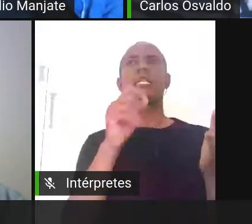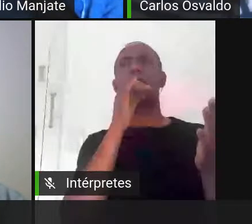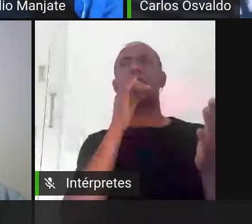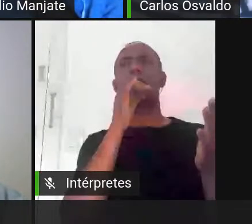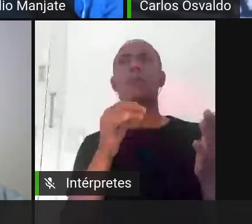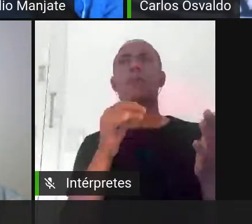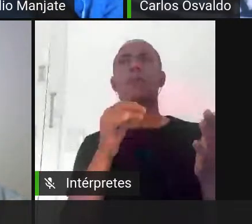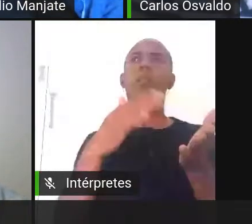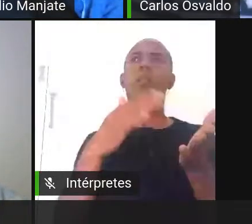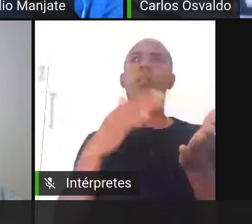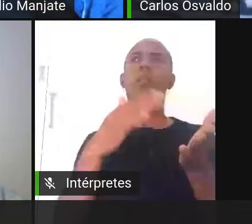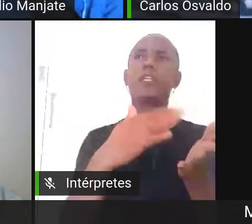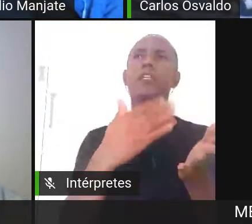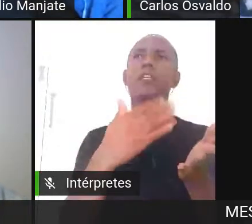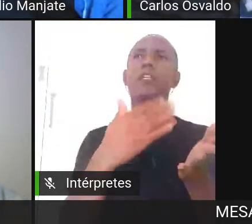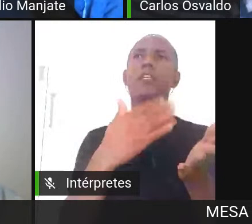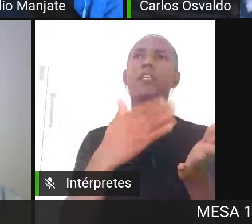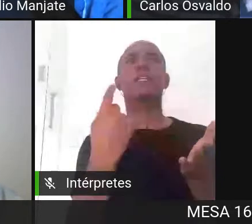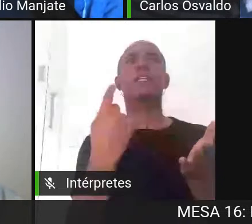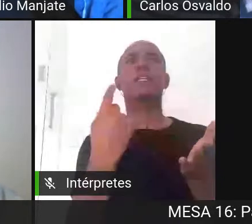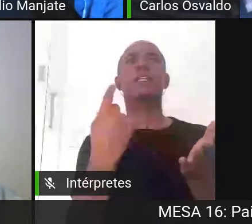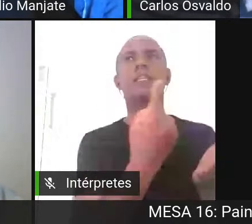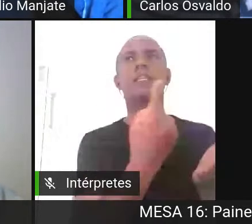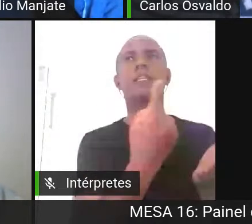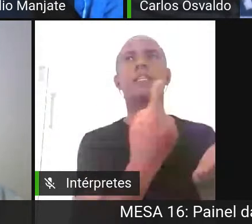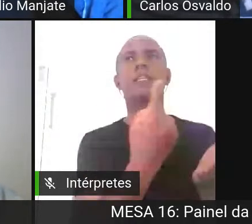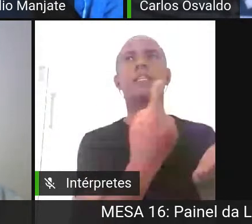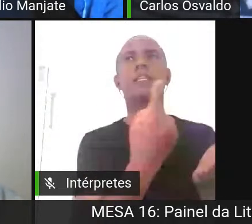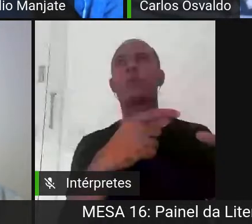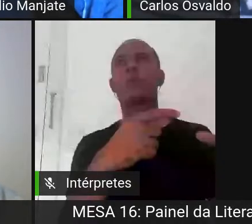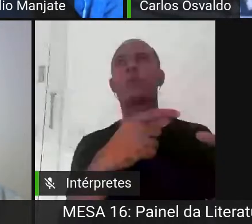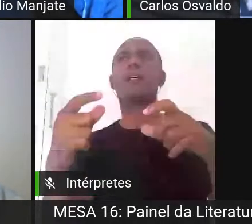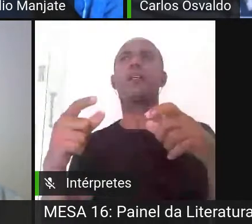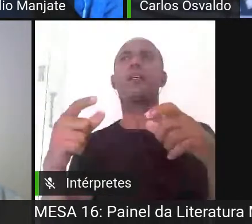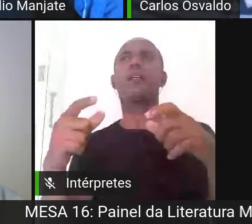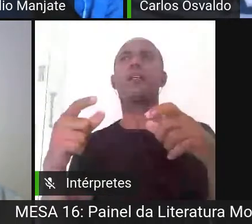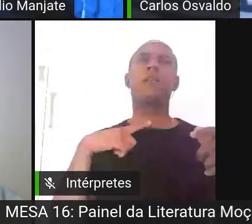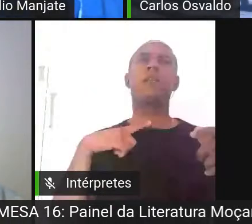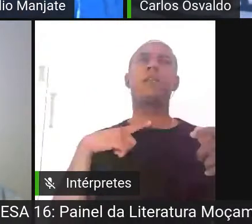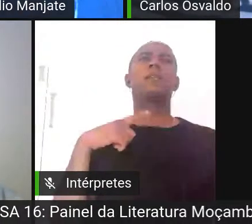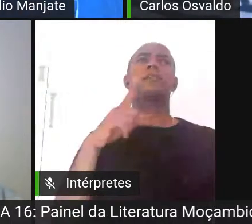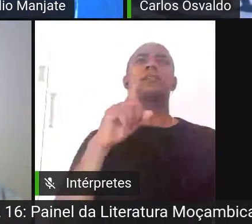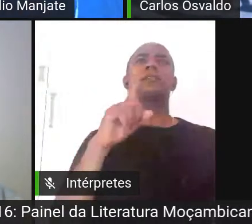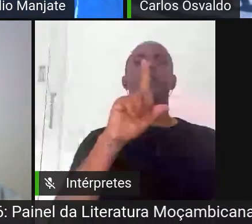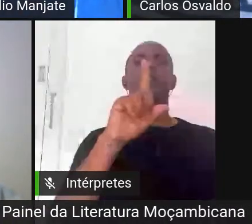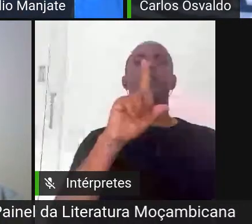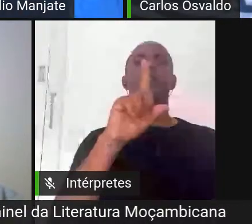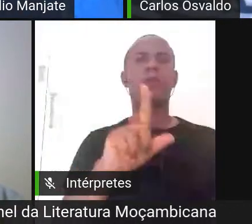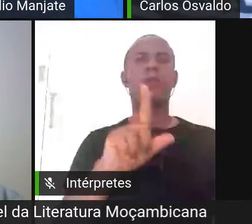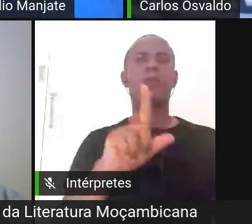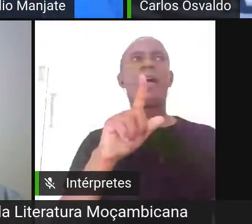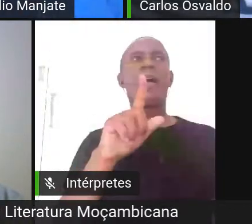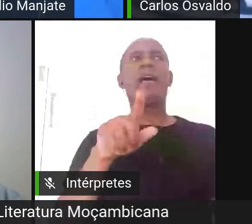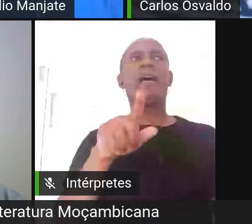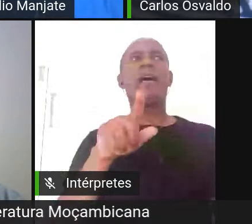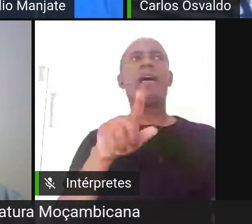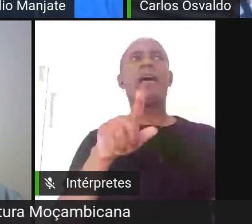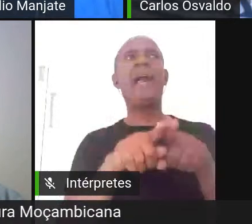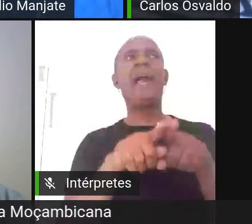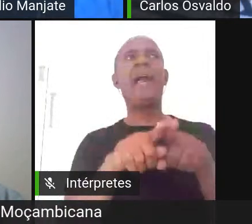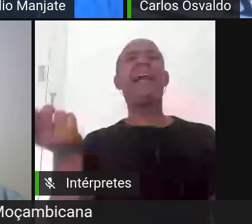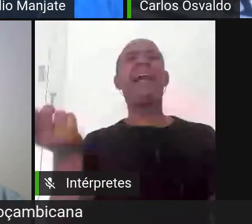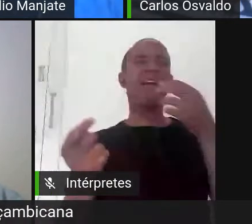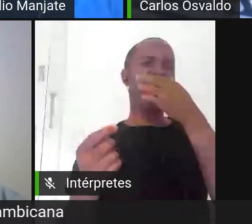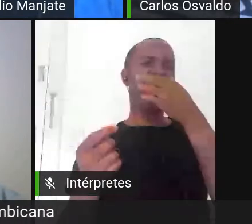tornando, a literatura vai ficando mais nacional, mais moçambicana. Mas isto é algo que estamos a construir, portanto, a